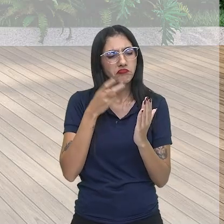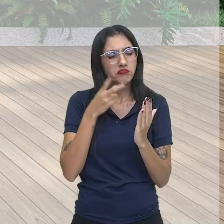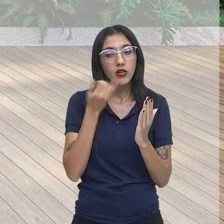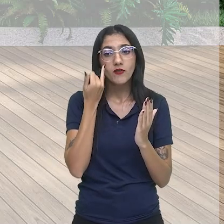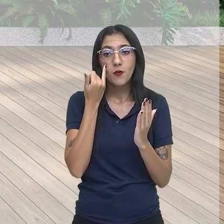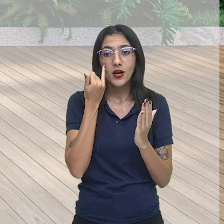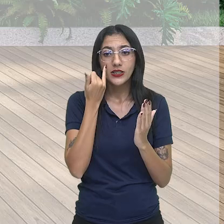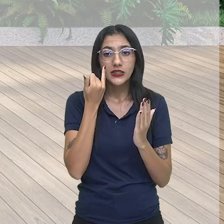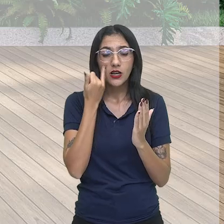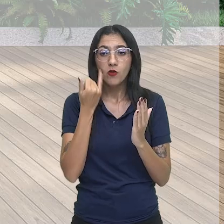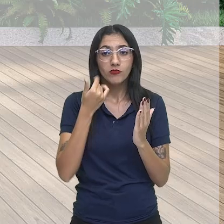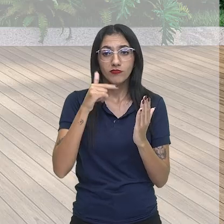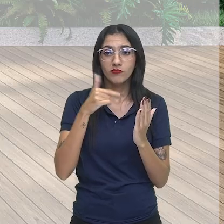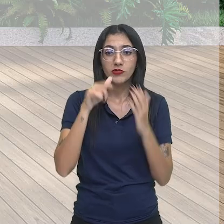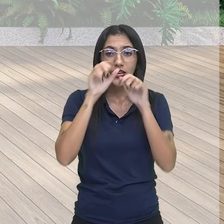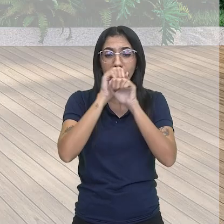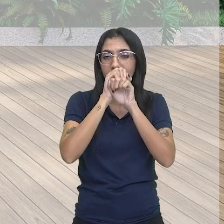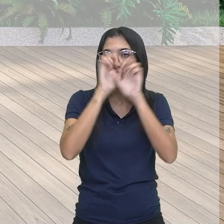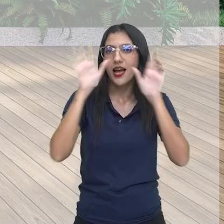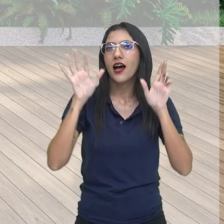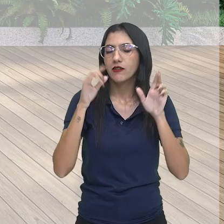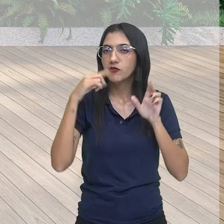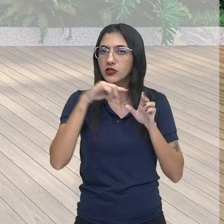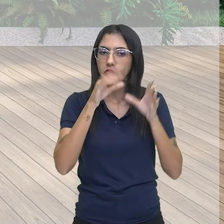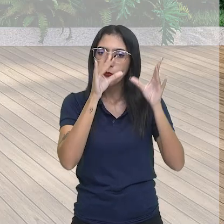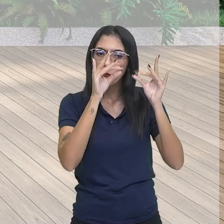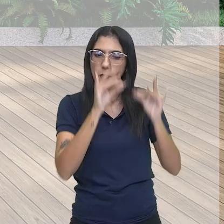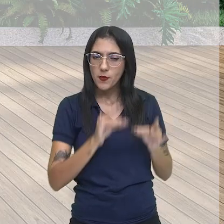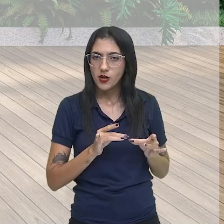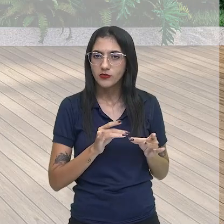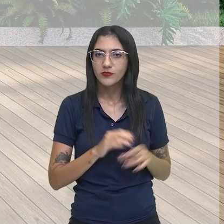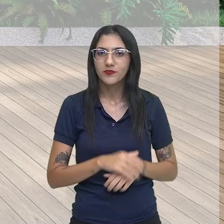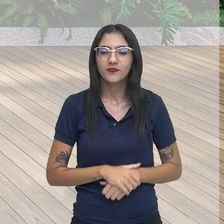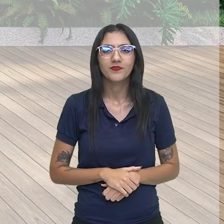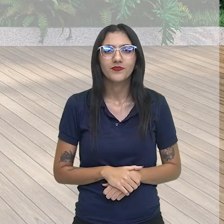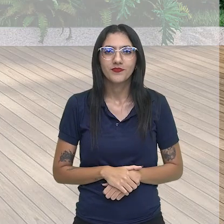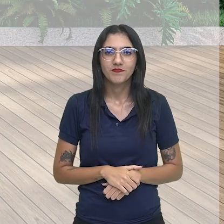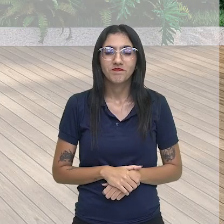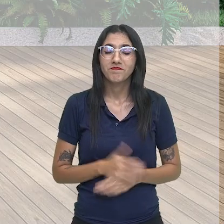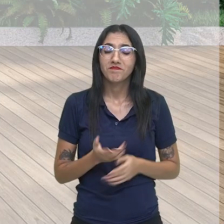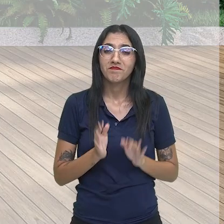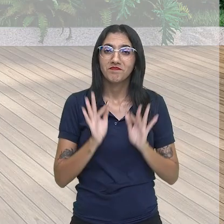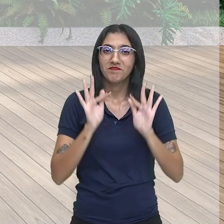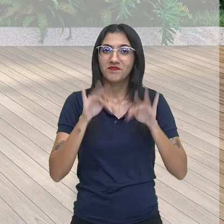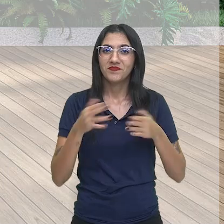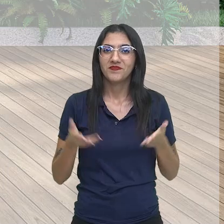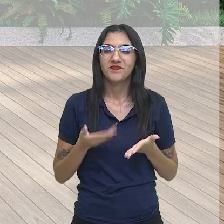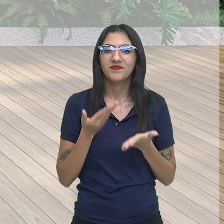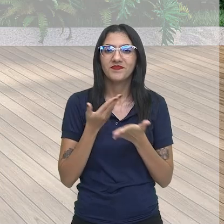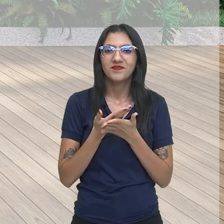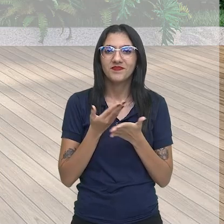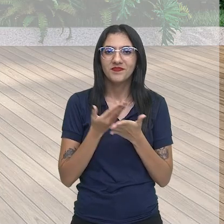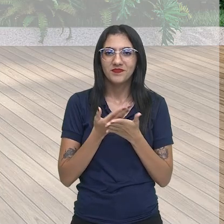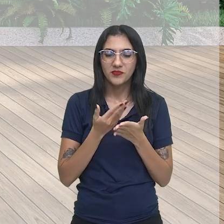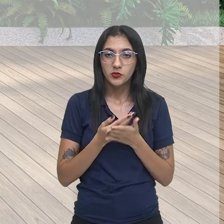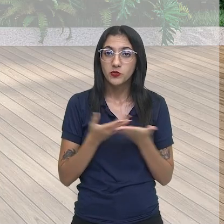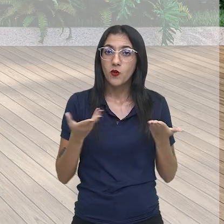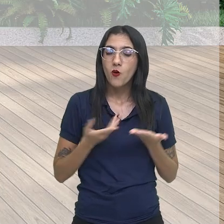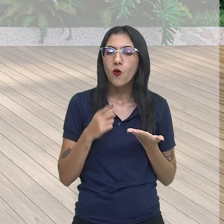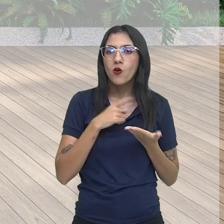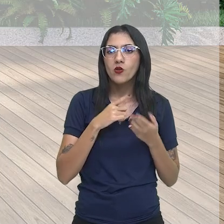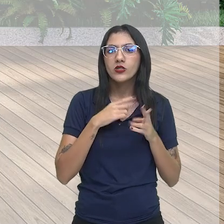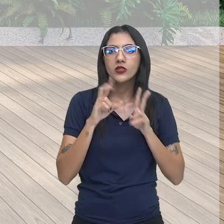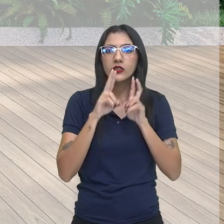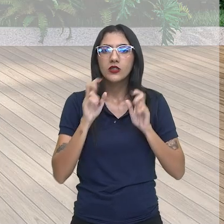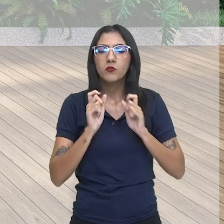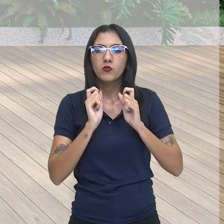não estão aí bem claras no texto. Então, essa foi nossa aula. Então, nós aprendemos aqui